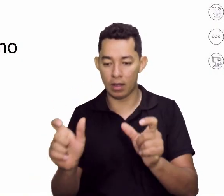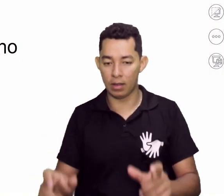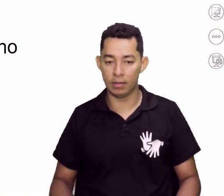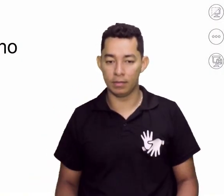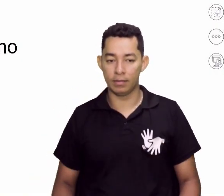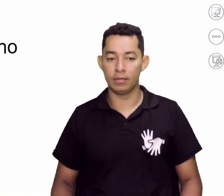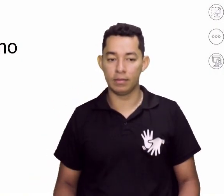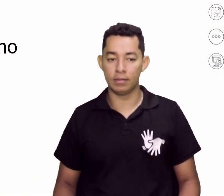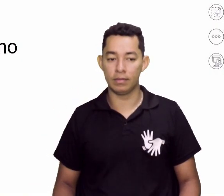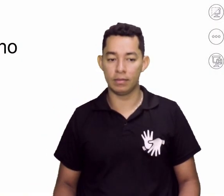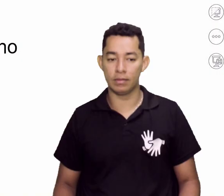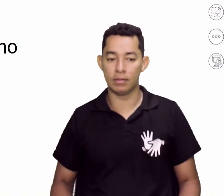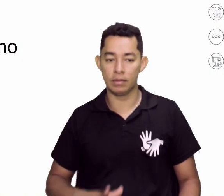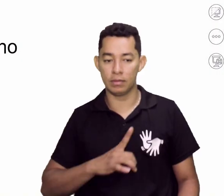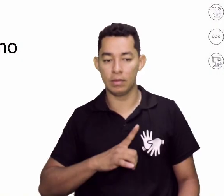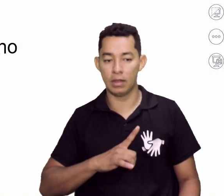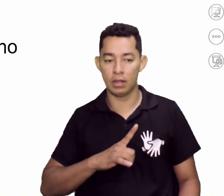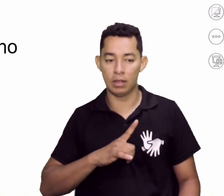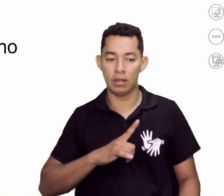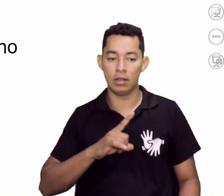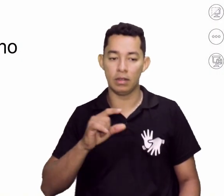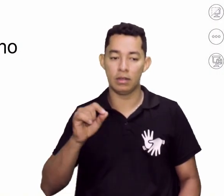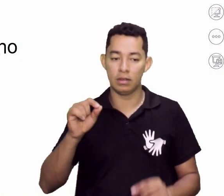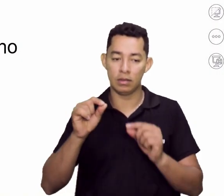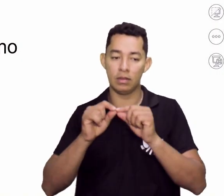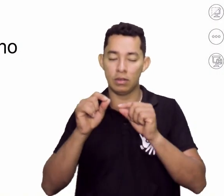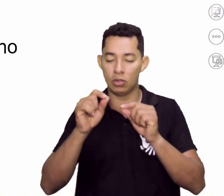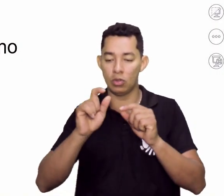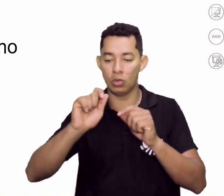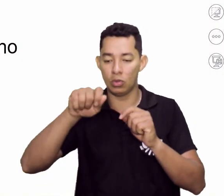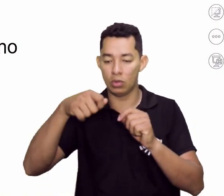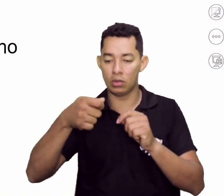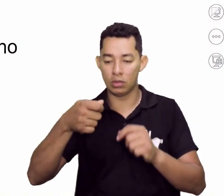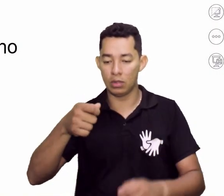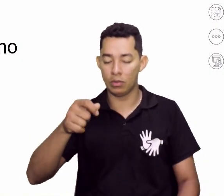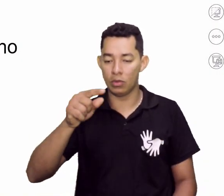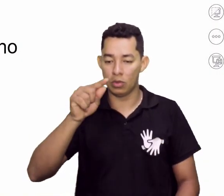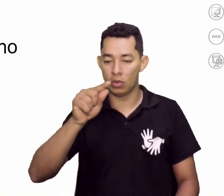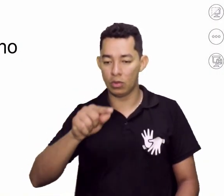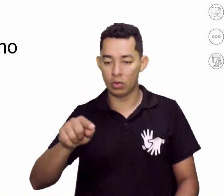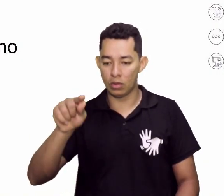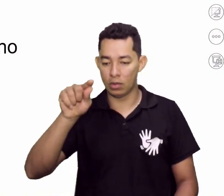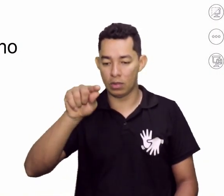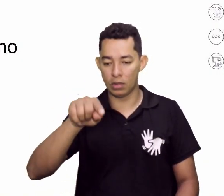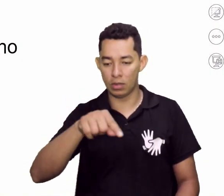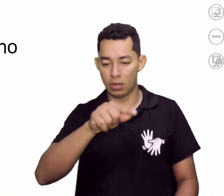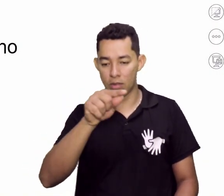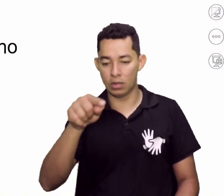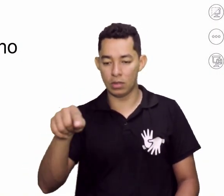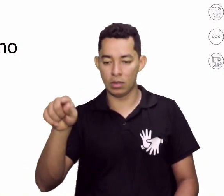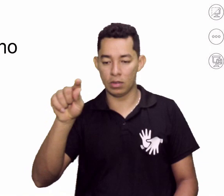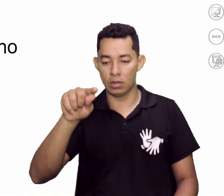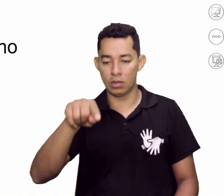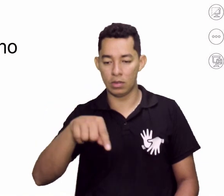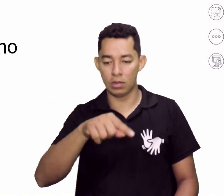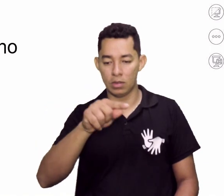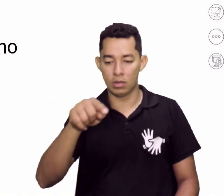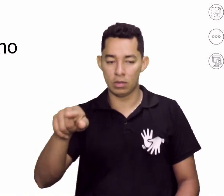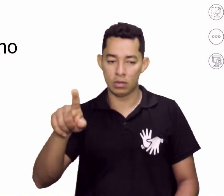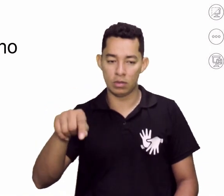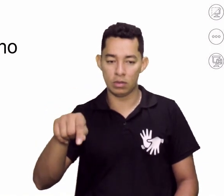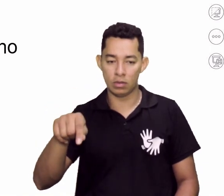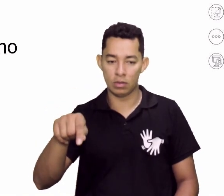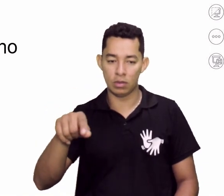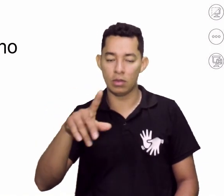o símbolo do infinito, né? Deixa eu ver se eu consigo desenhar aqui. Tal, mais ou menos assim, parece